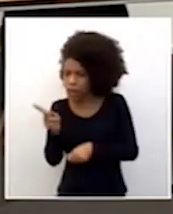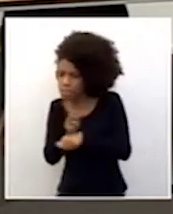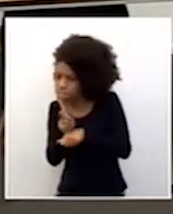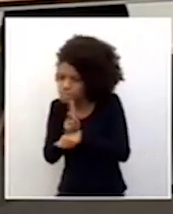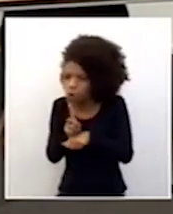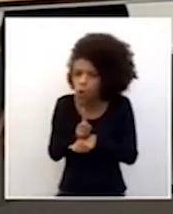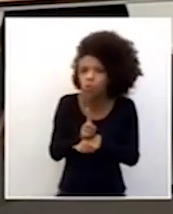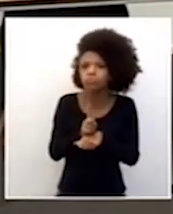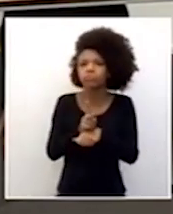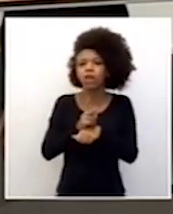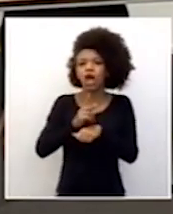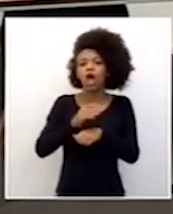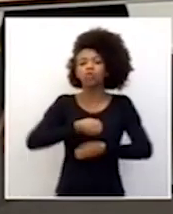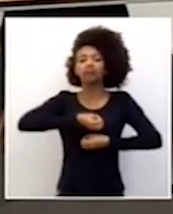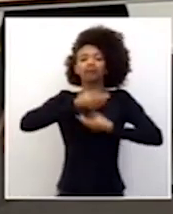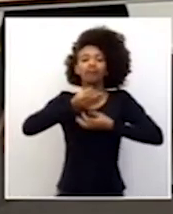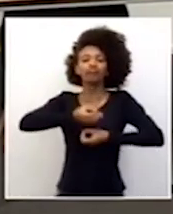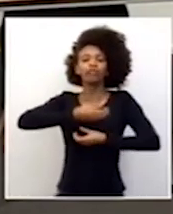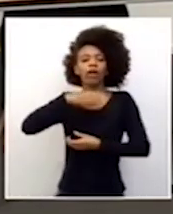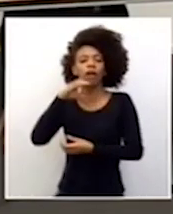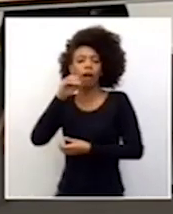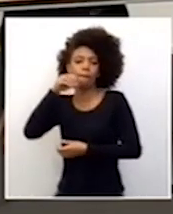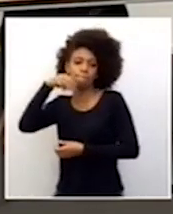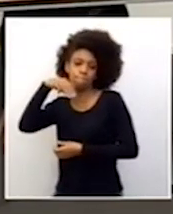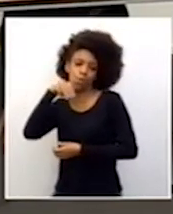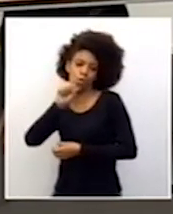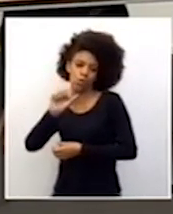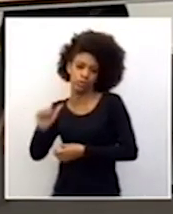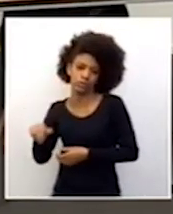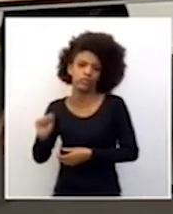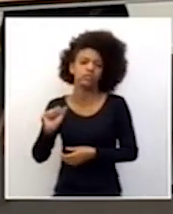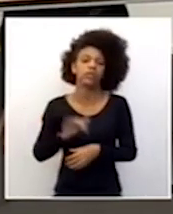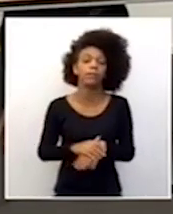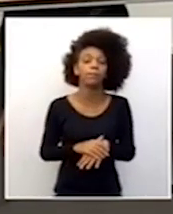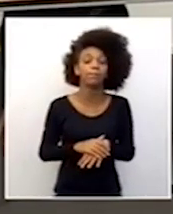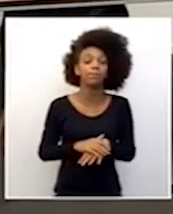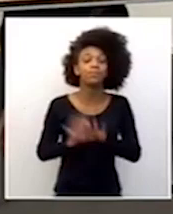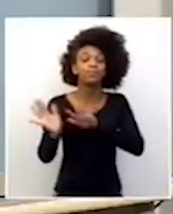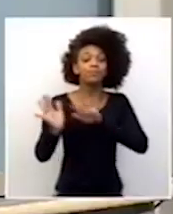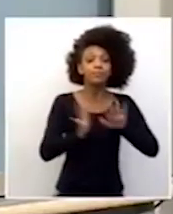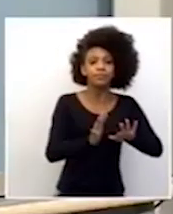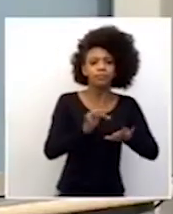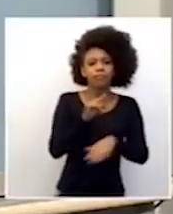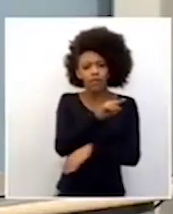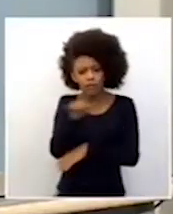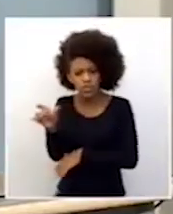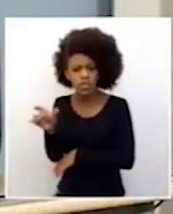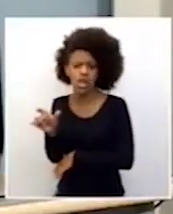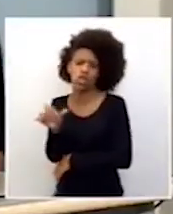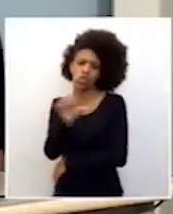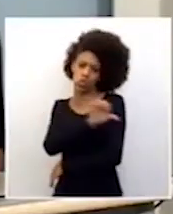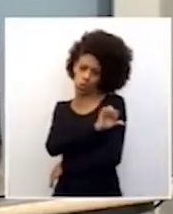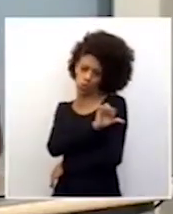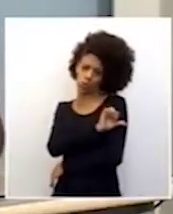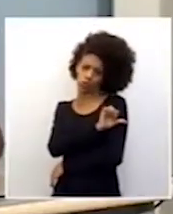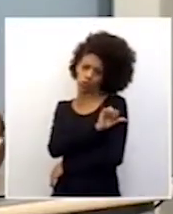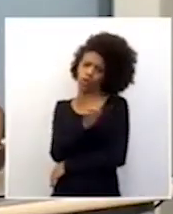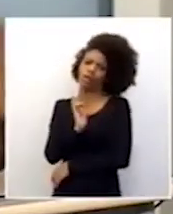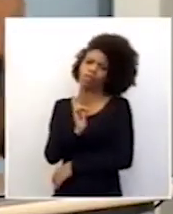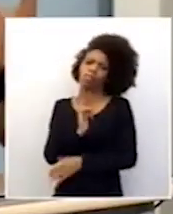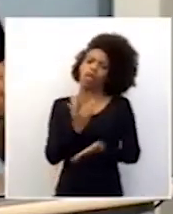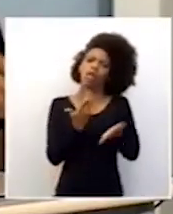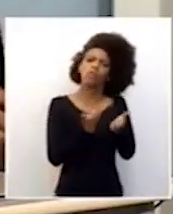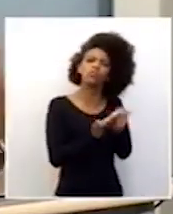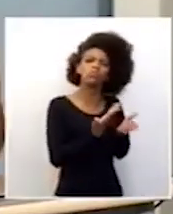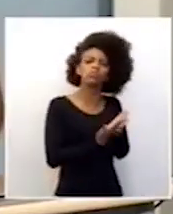se deliciar, espetacular. Busque. Gente, vocês são do 9º ano, então vocês ainda têm o estudo